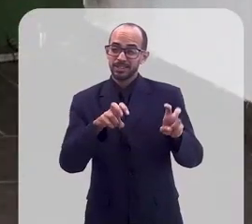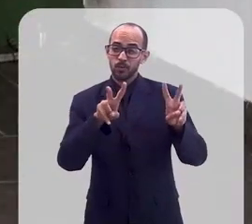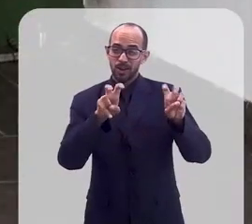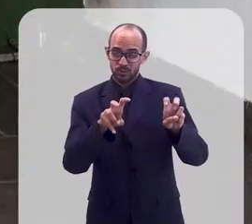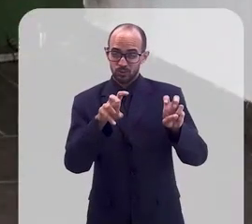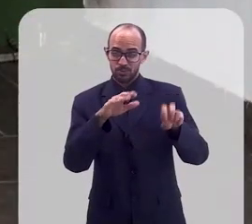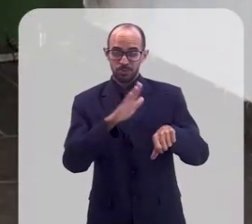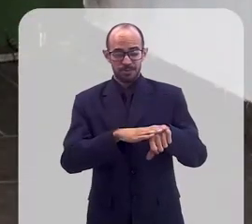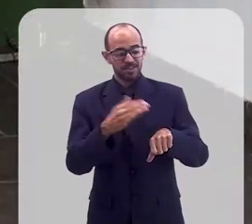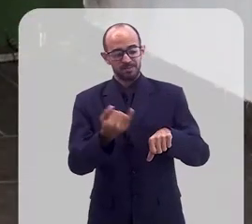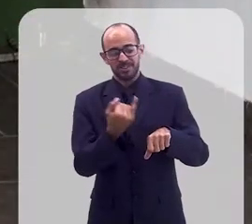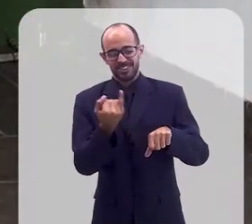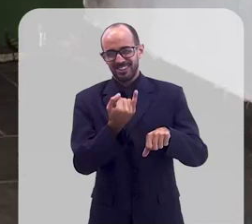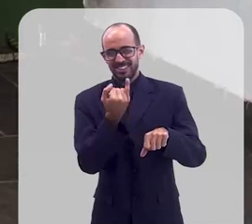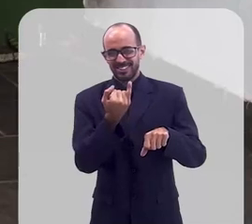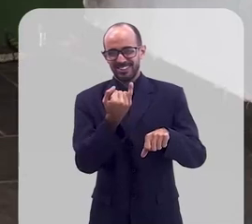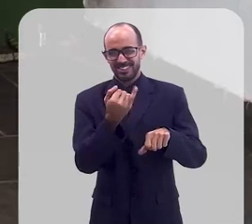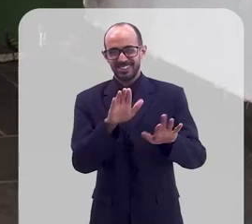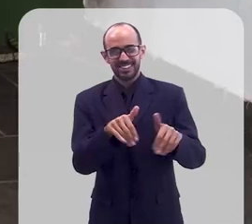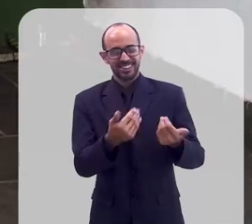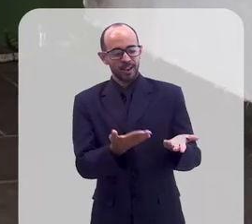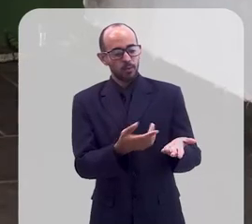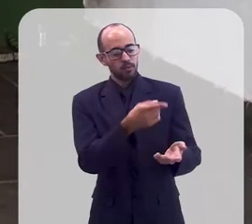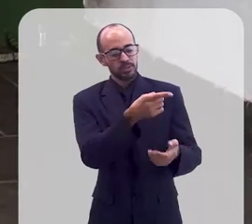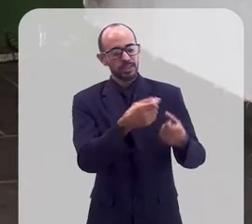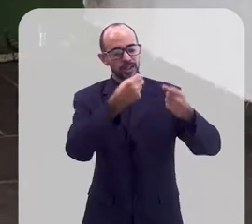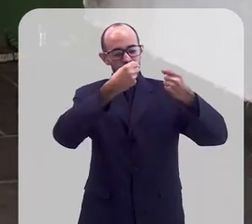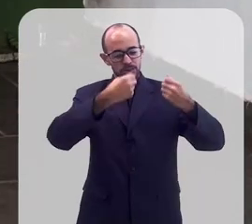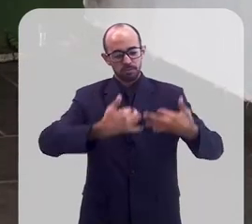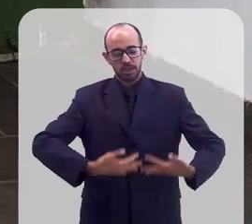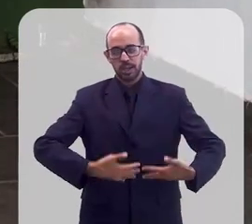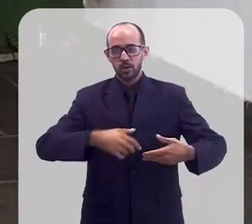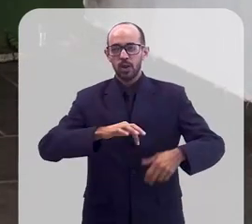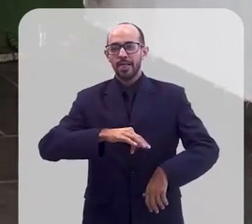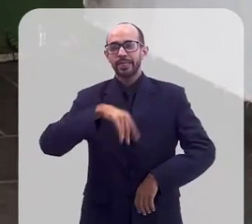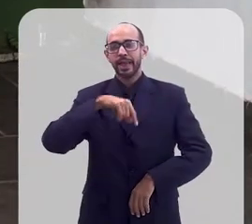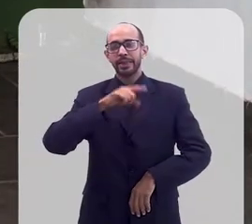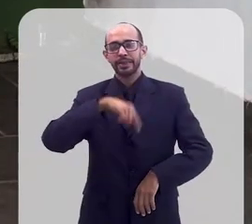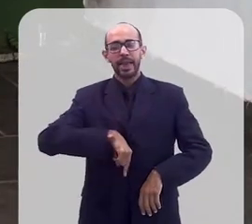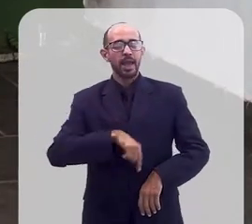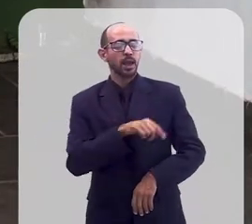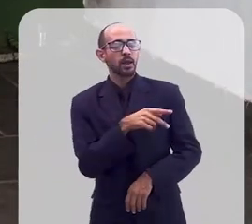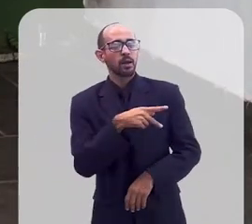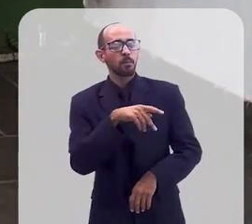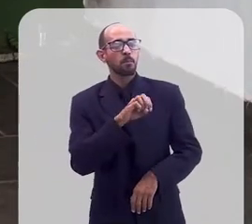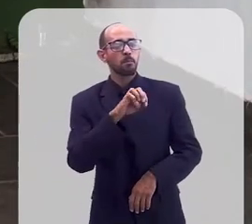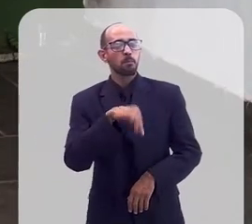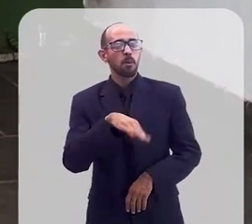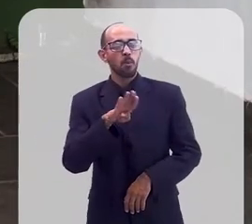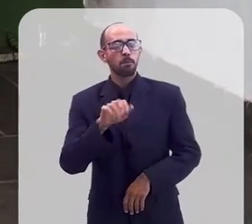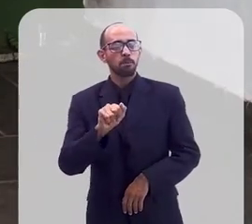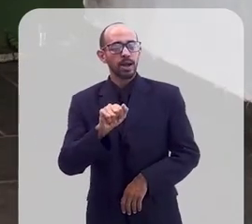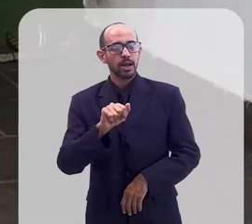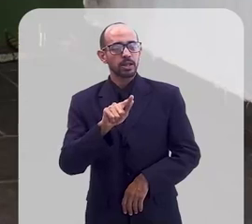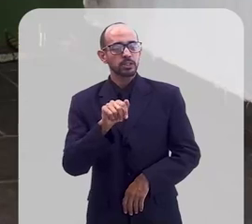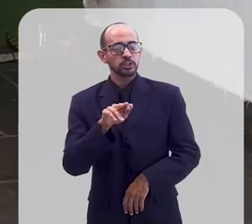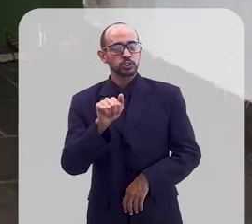Então, vamos lá. Você estava explicando quem é uma pombagira. Então,